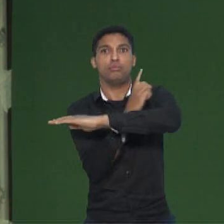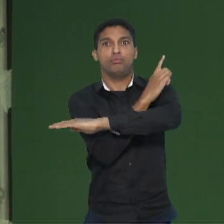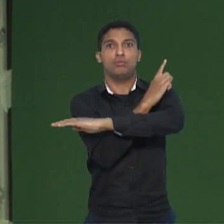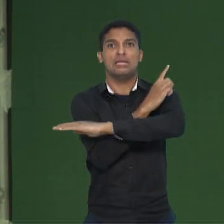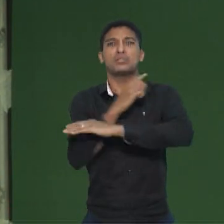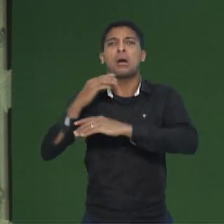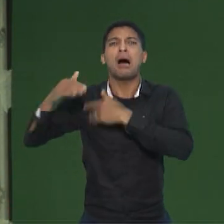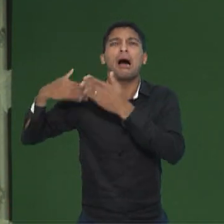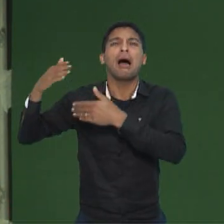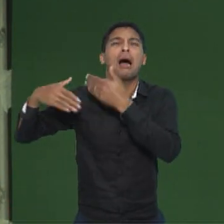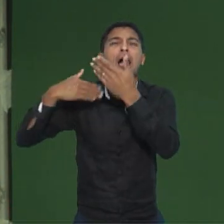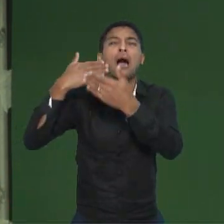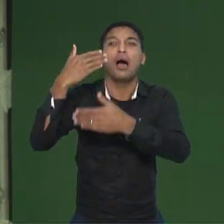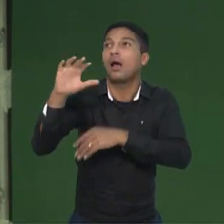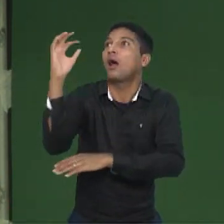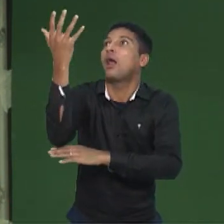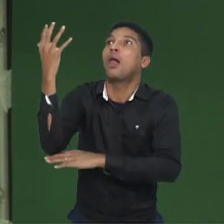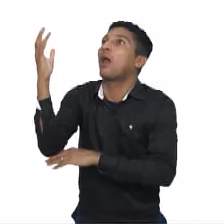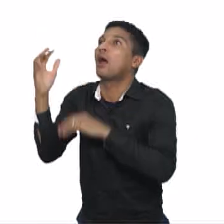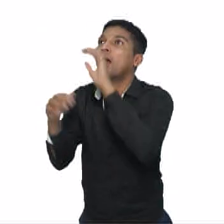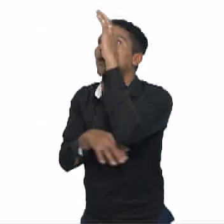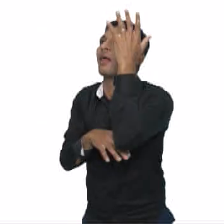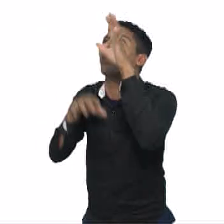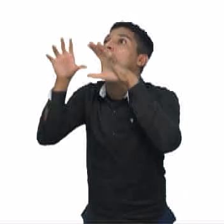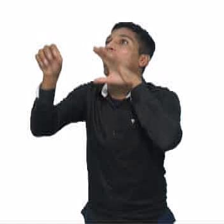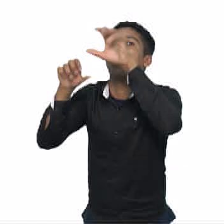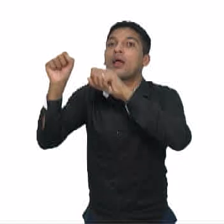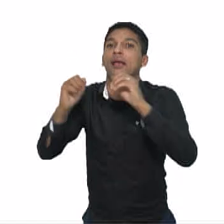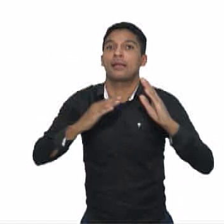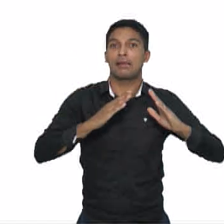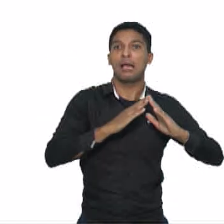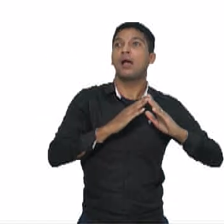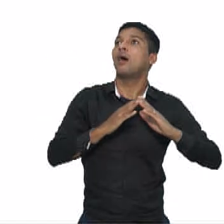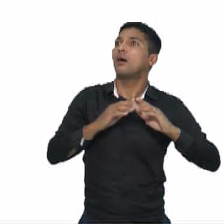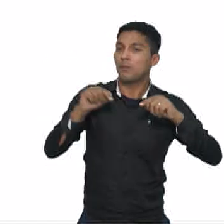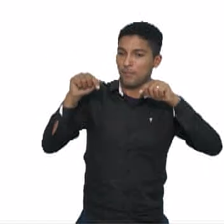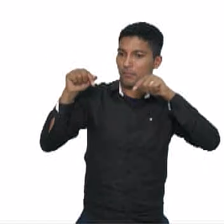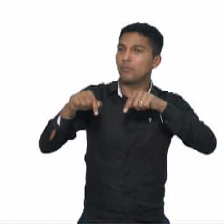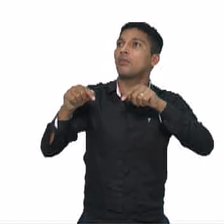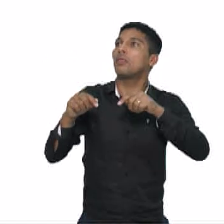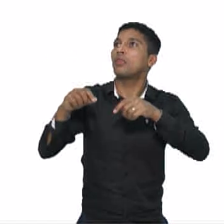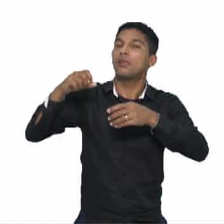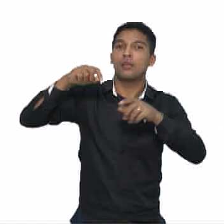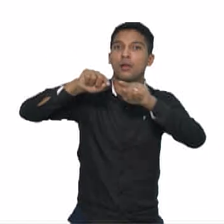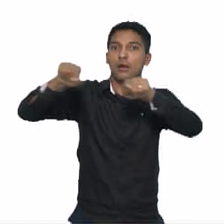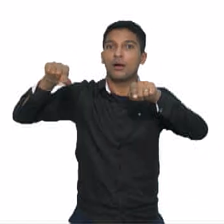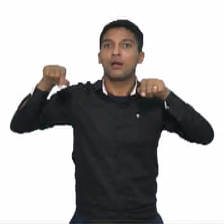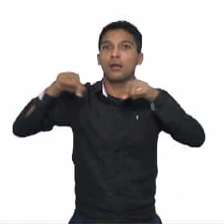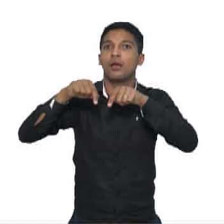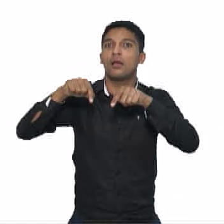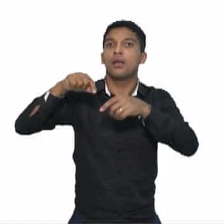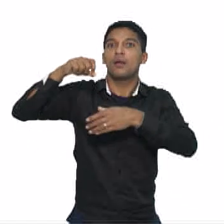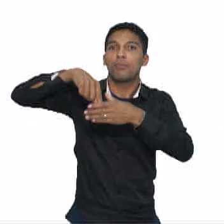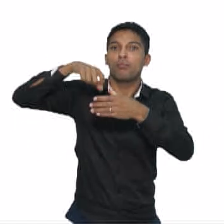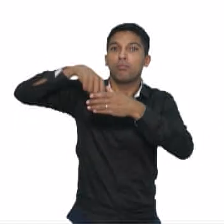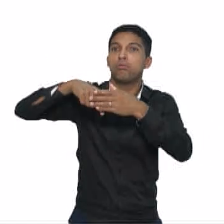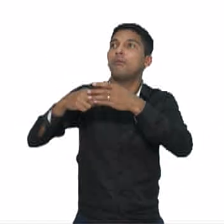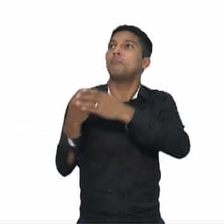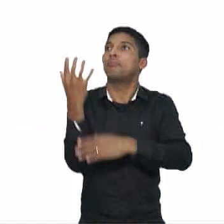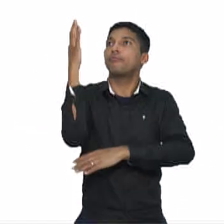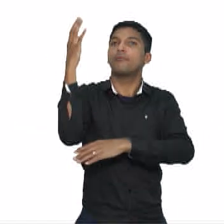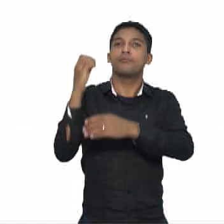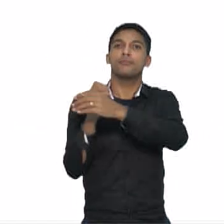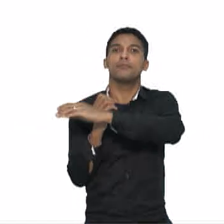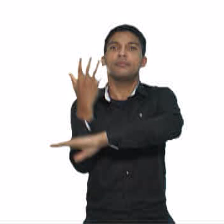pensamento meu, não sou pesquisador da área, a Embrapa argumenta que para o estabelecimento da agricultura havia uma necessidade de